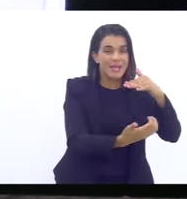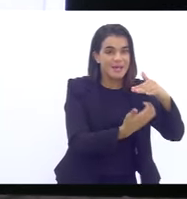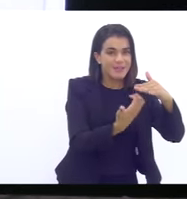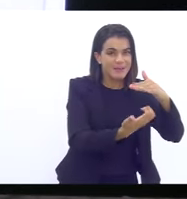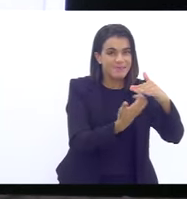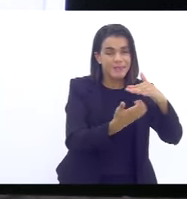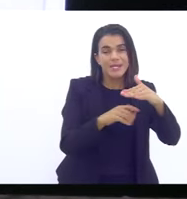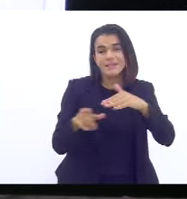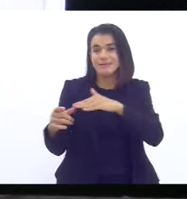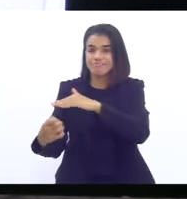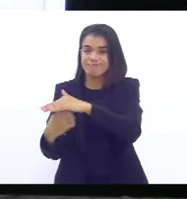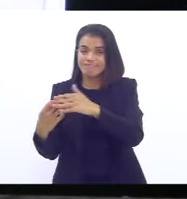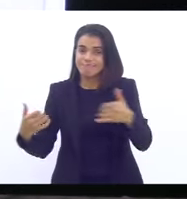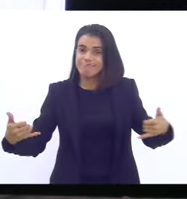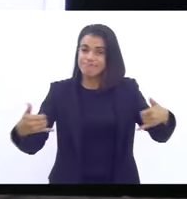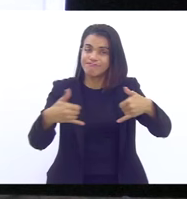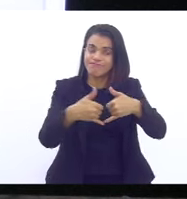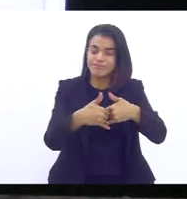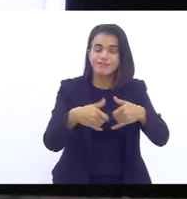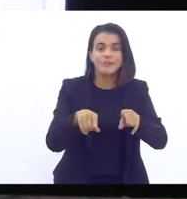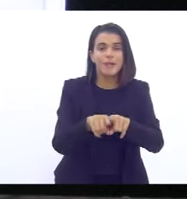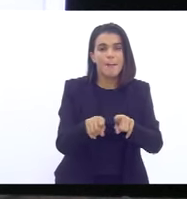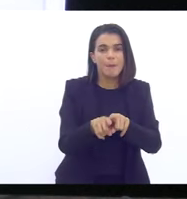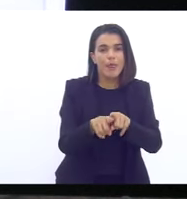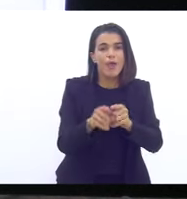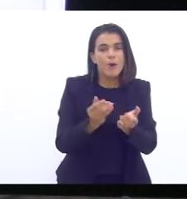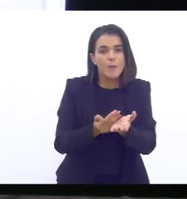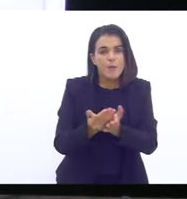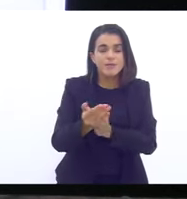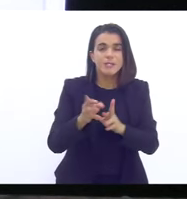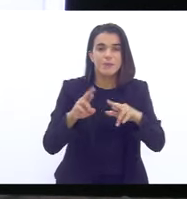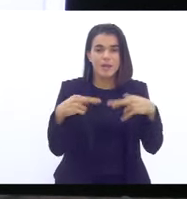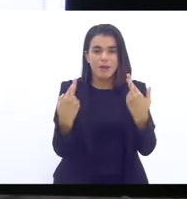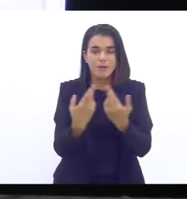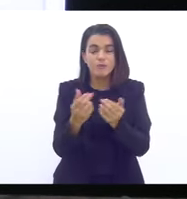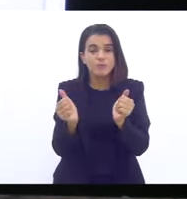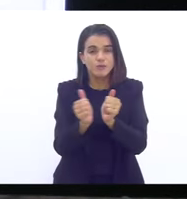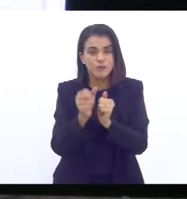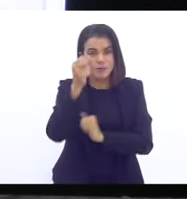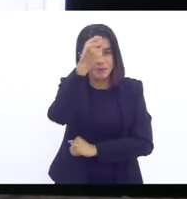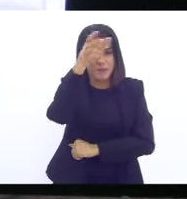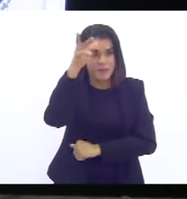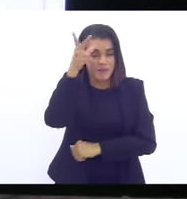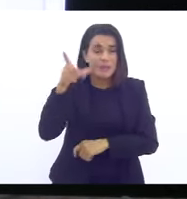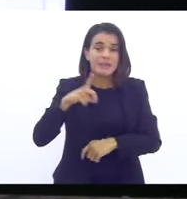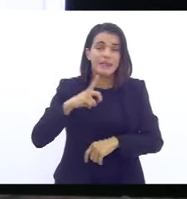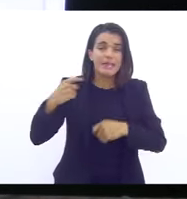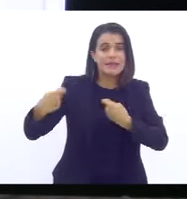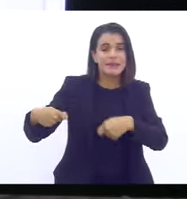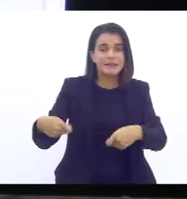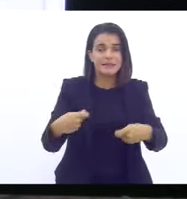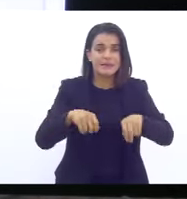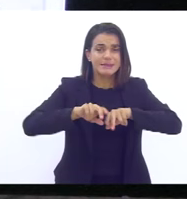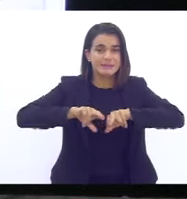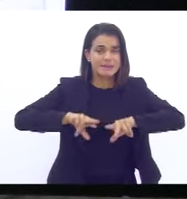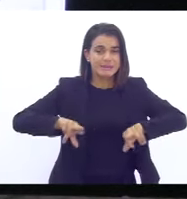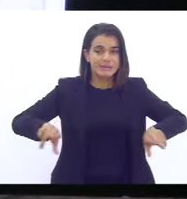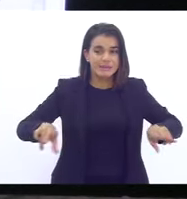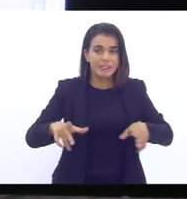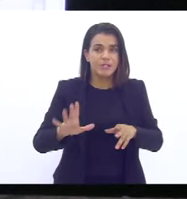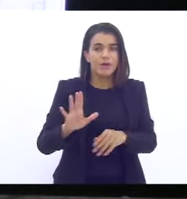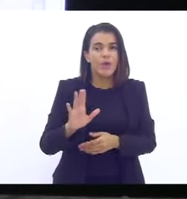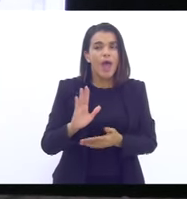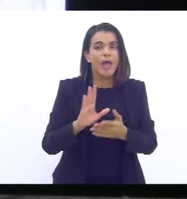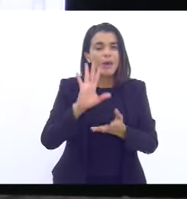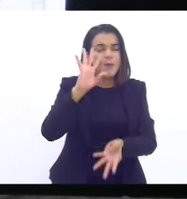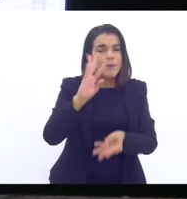e passamos a fazer também reuniões com as prefeituras que tinham demandas. E aqui um pouco das ações que nós já